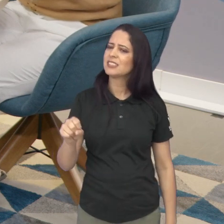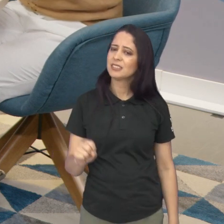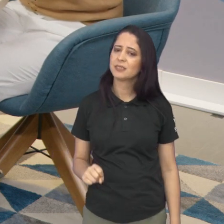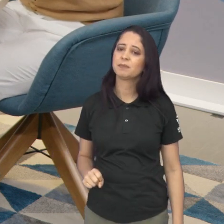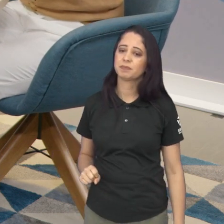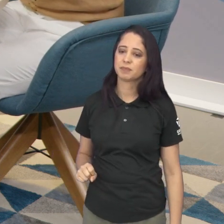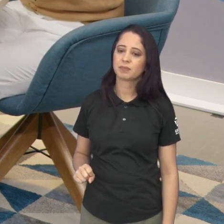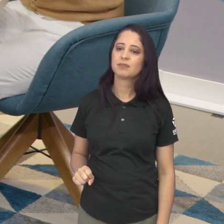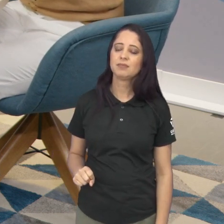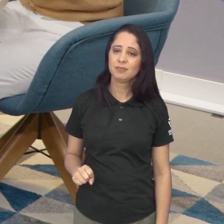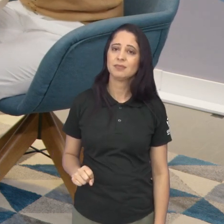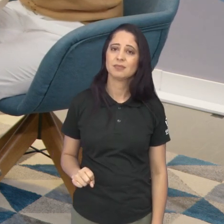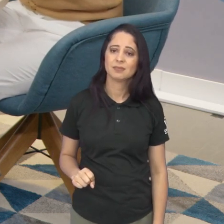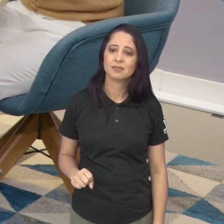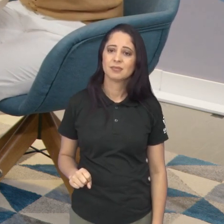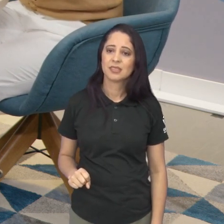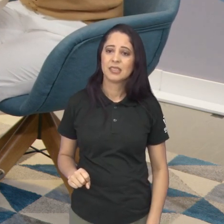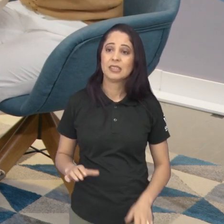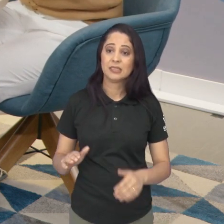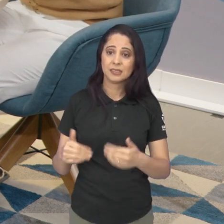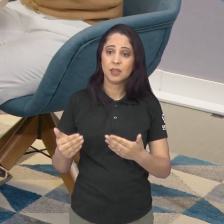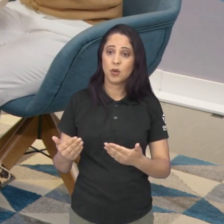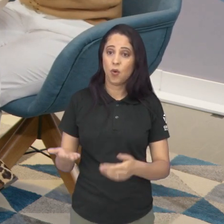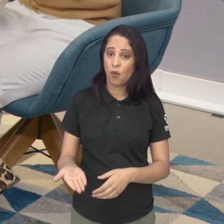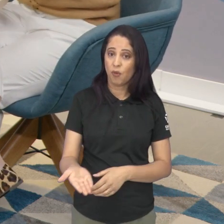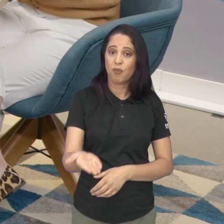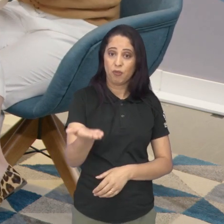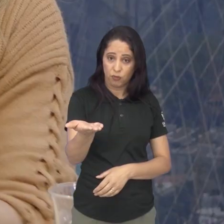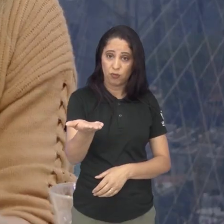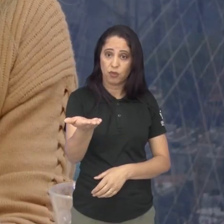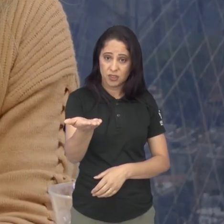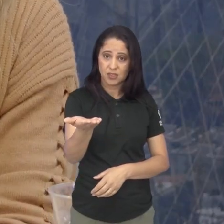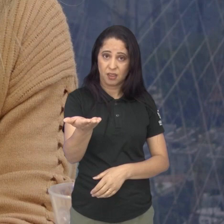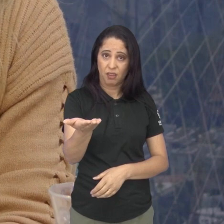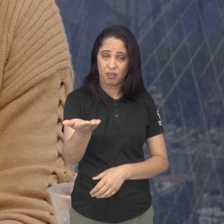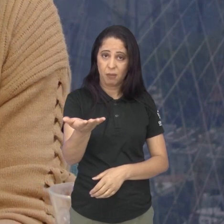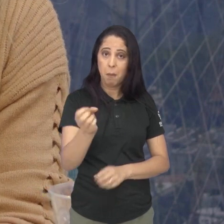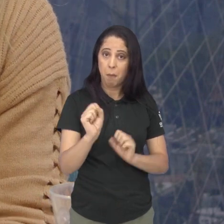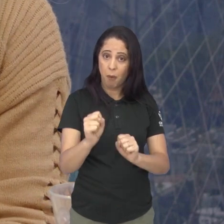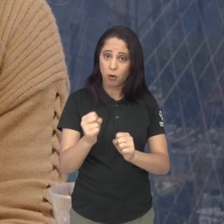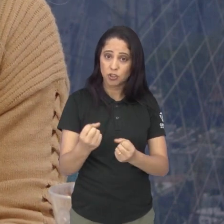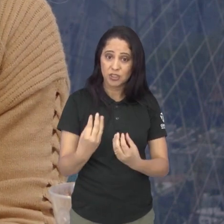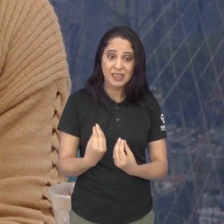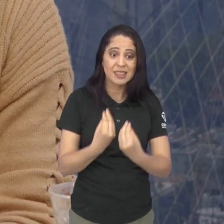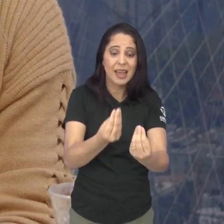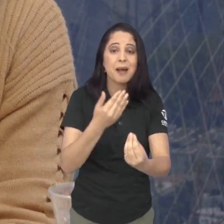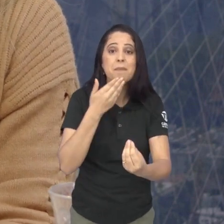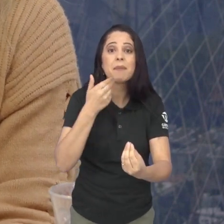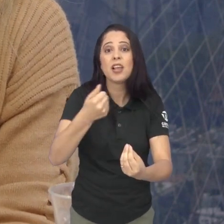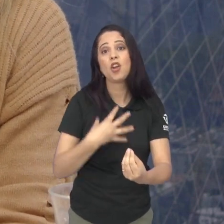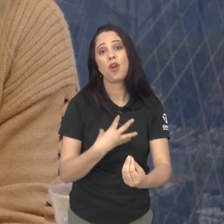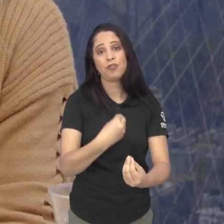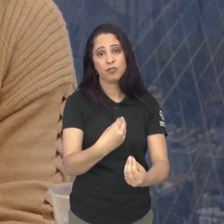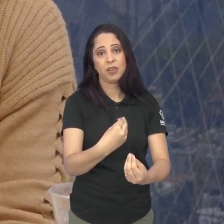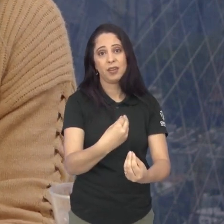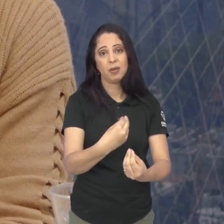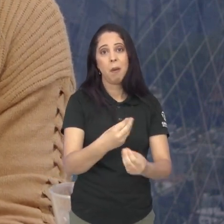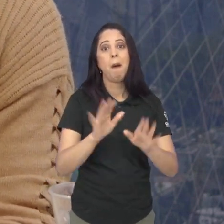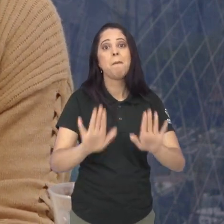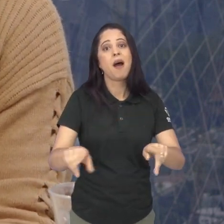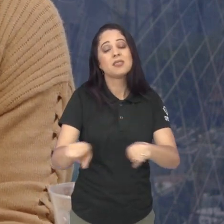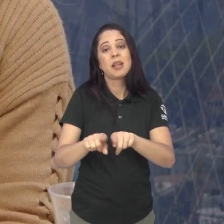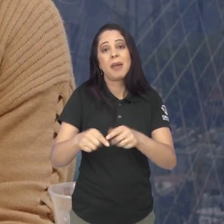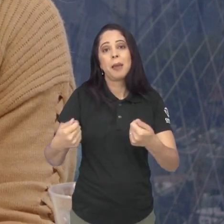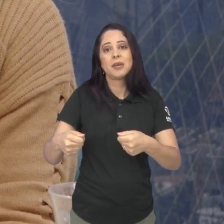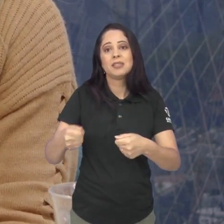isso. Faz parte de você entregar o que você tem de melhor para o seu filho, você entregar o melhor